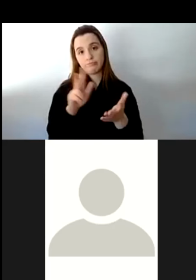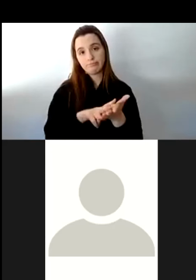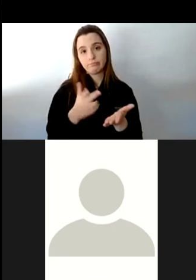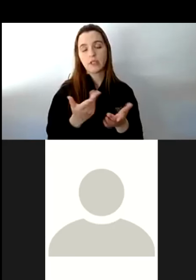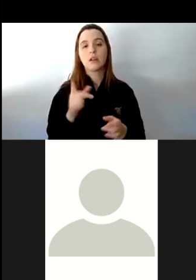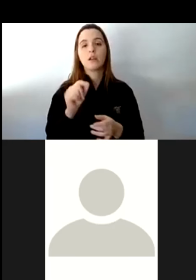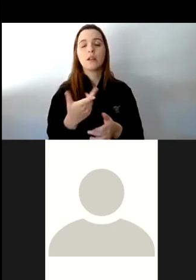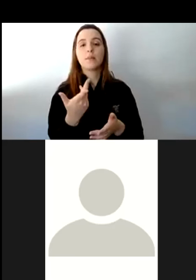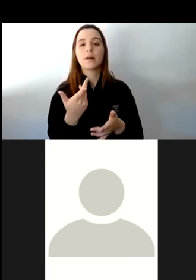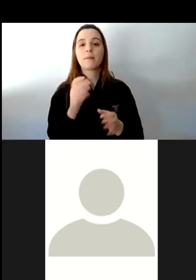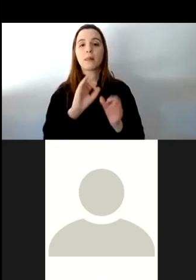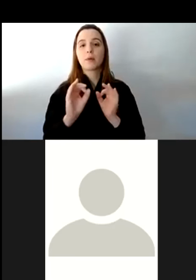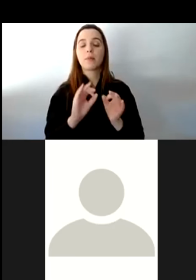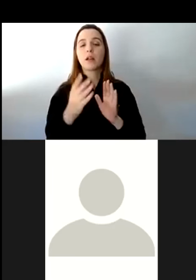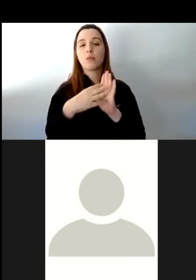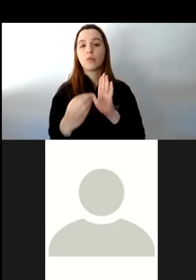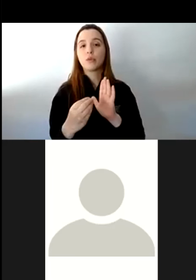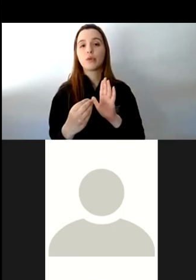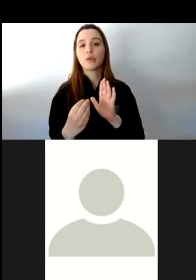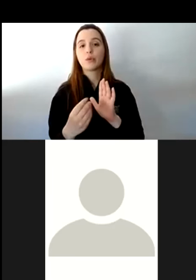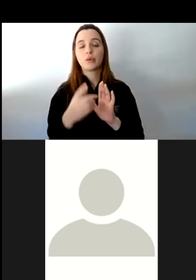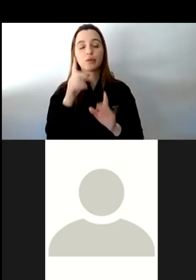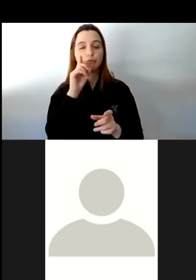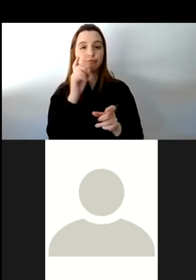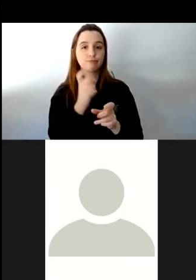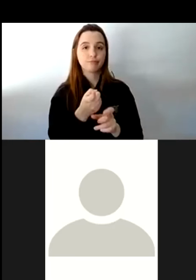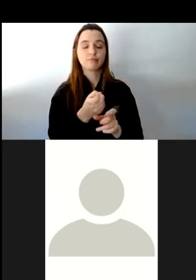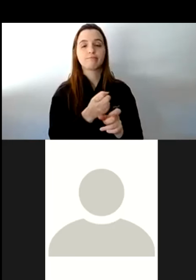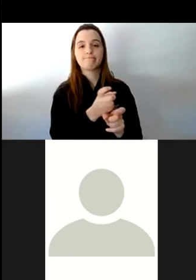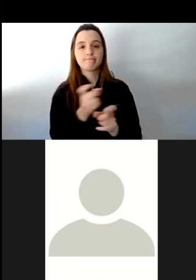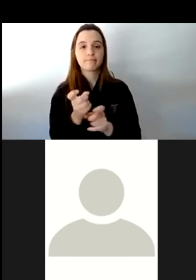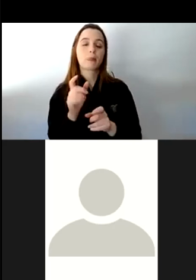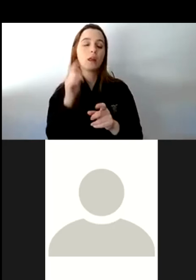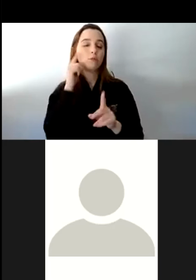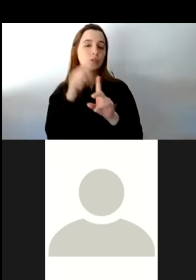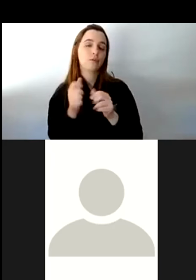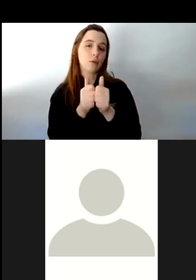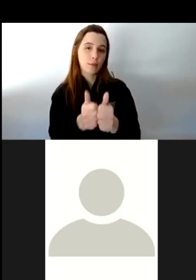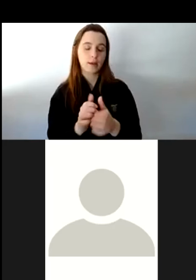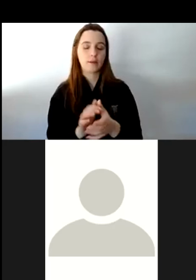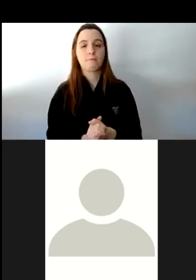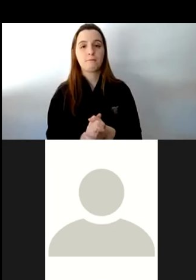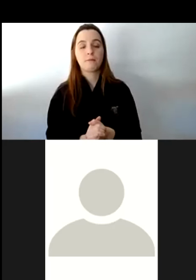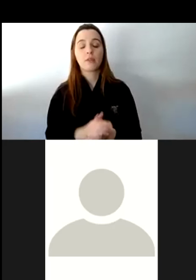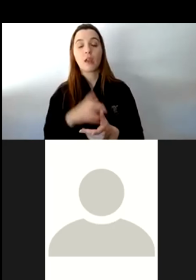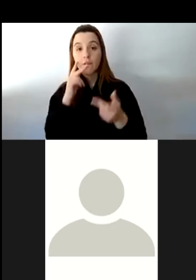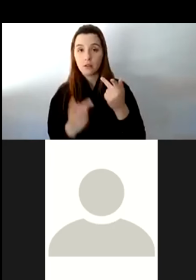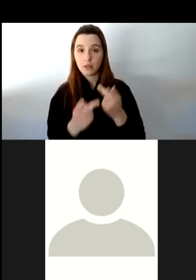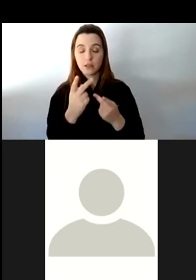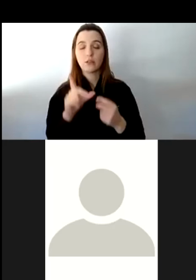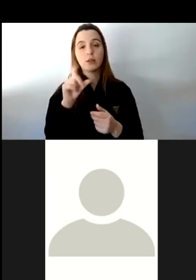modelo de auditoria aos serviços para o acompanhamento subsequente. A avaliação é um processo